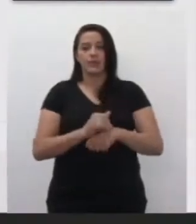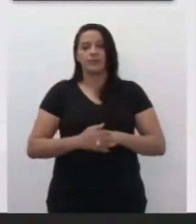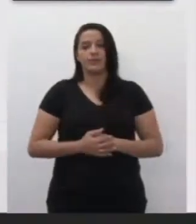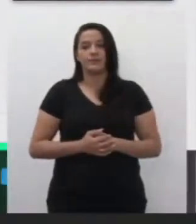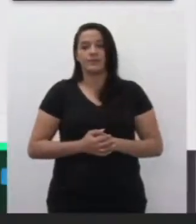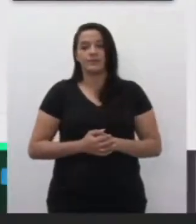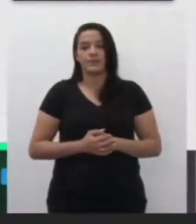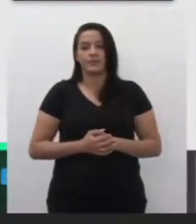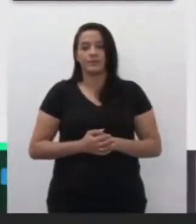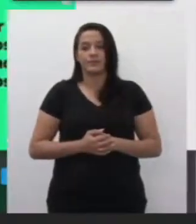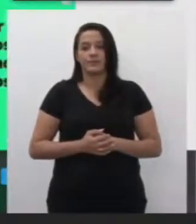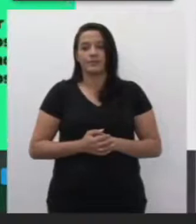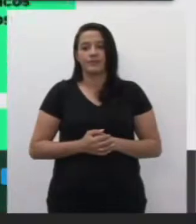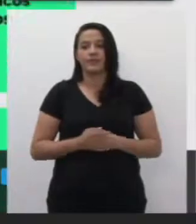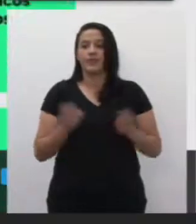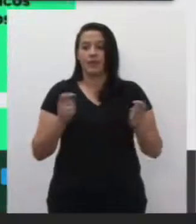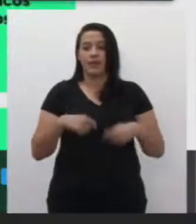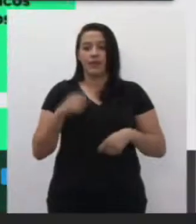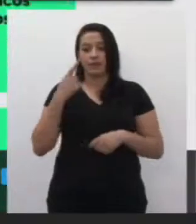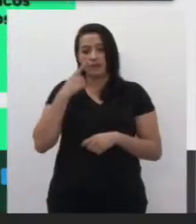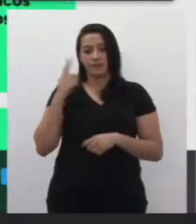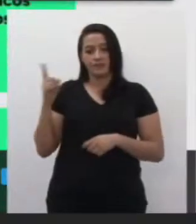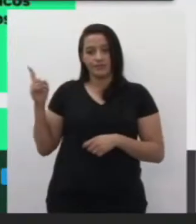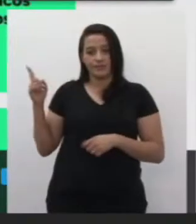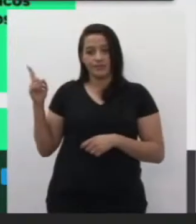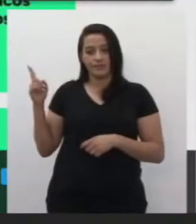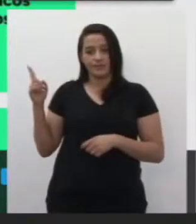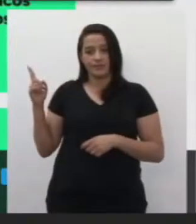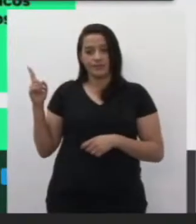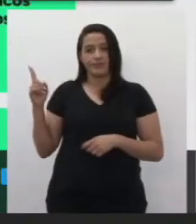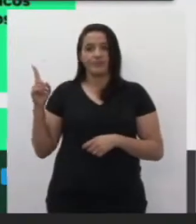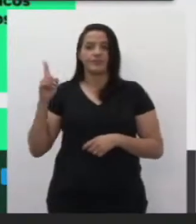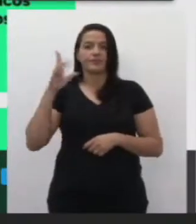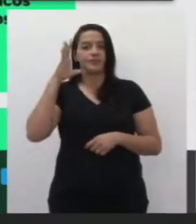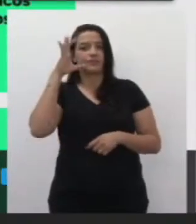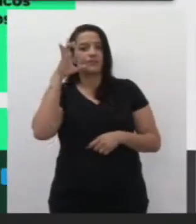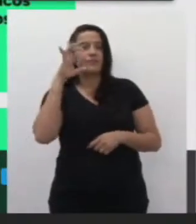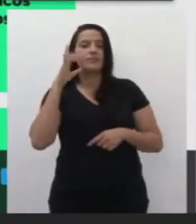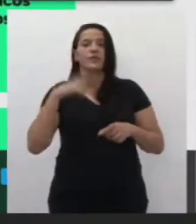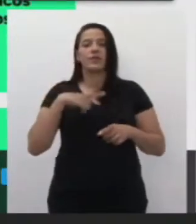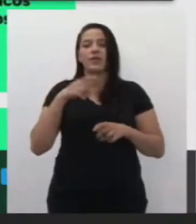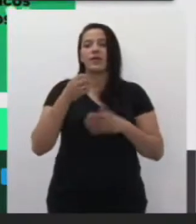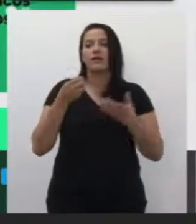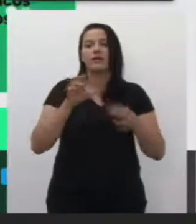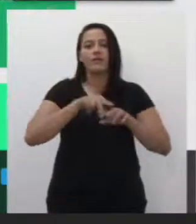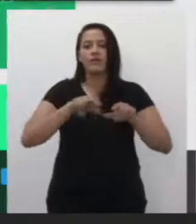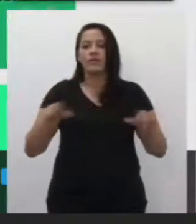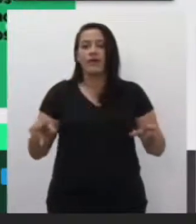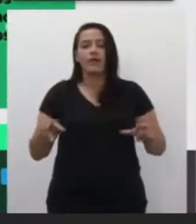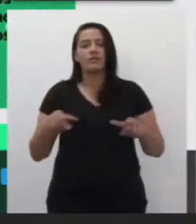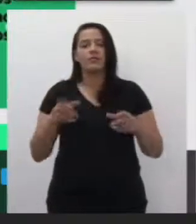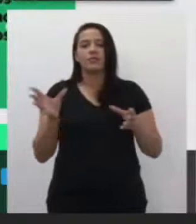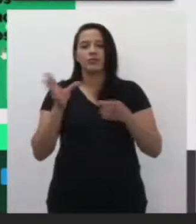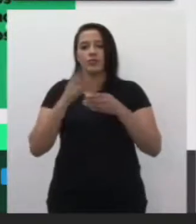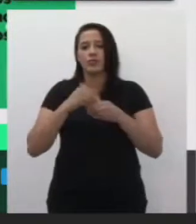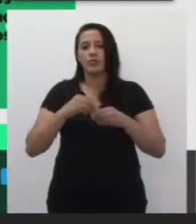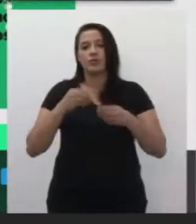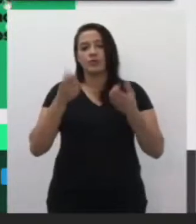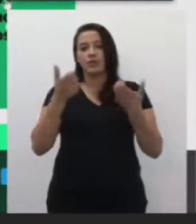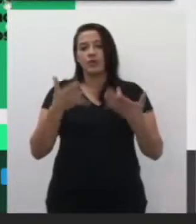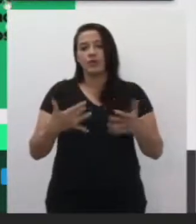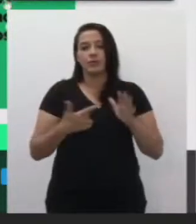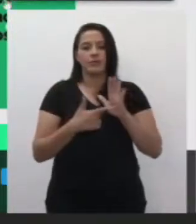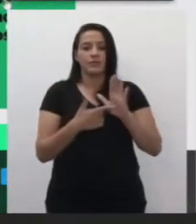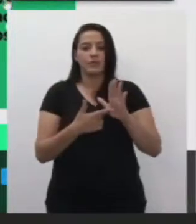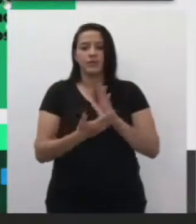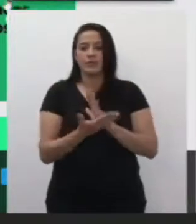Aqui. Tem sempre um conteúdo sobre poetas, aqui quais foram os presidentes do Brasil, aqui é um pouquinho de conteúdo do Guia do